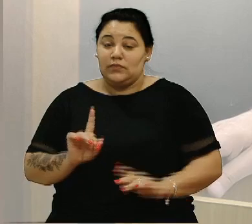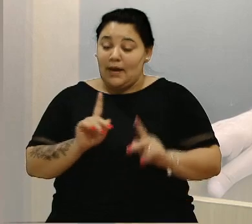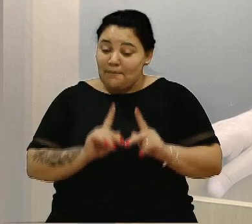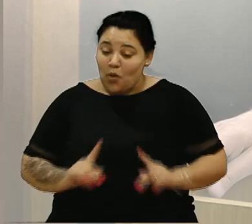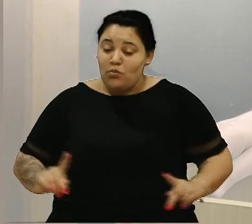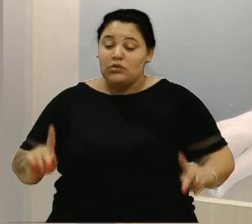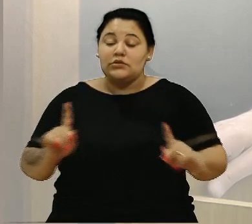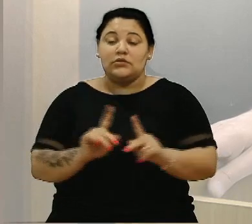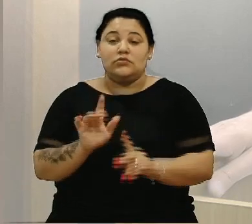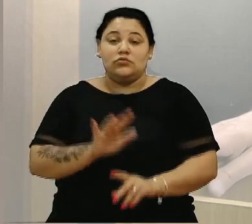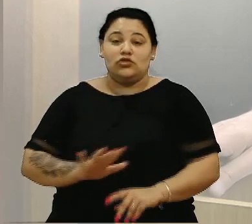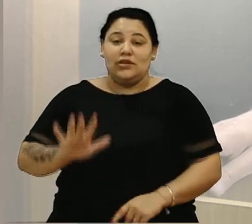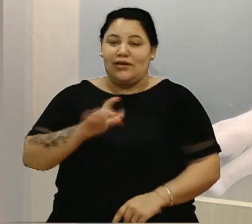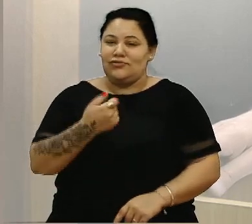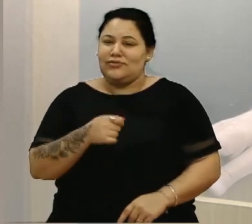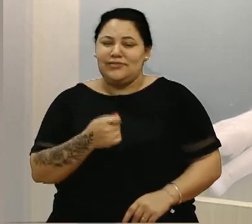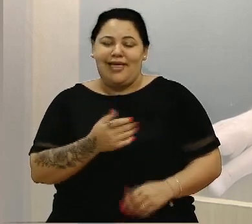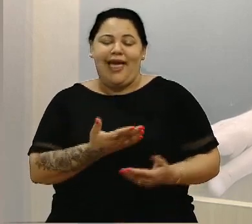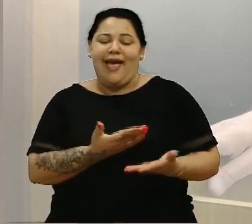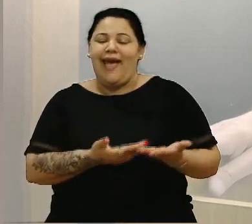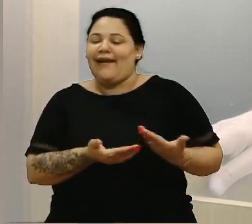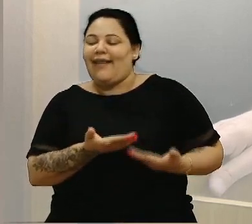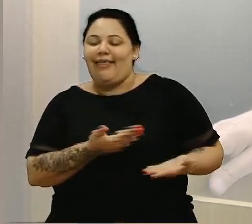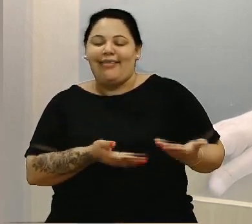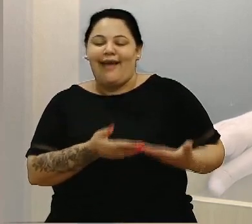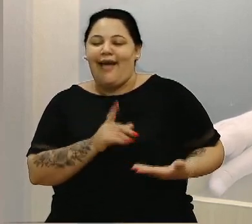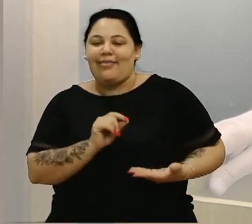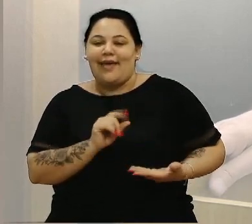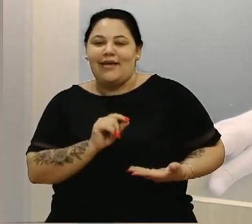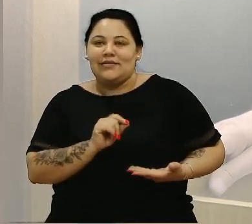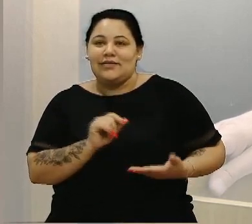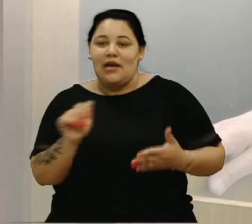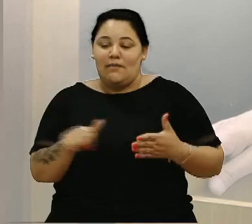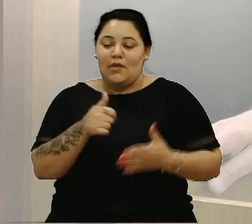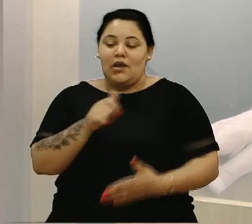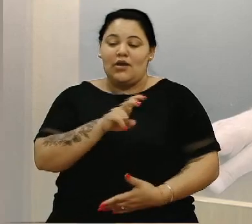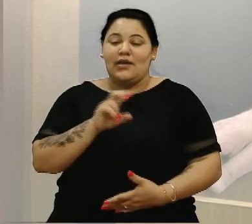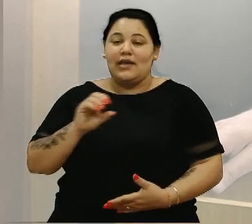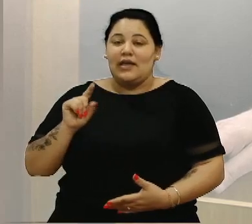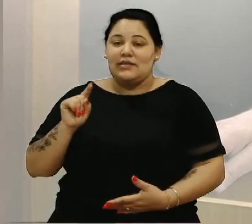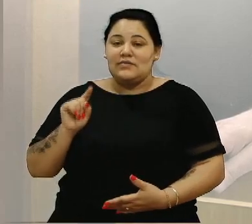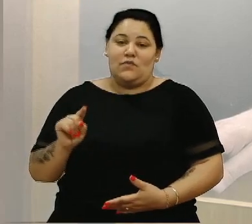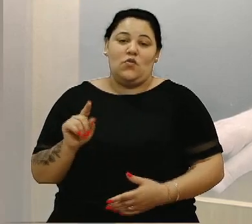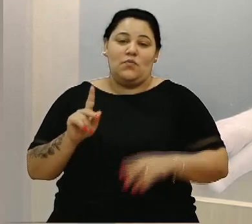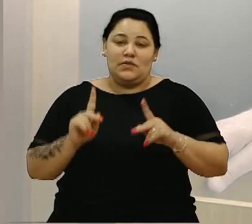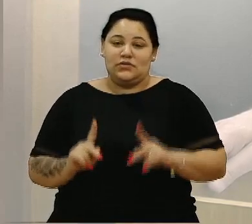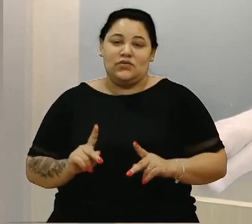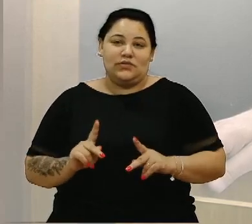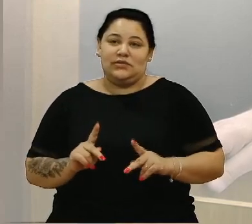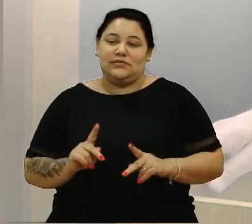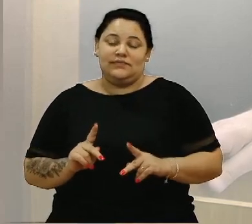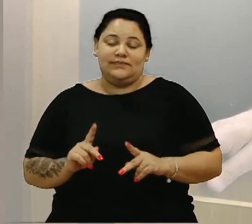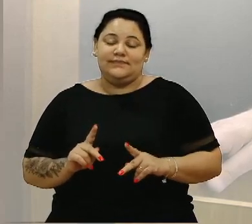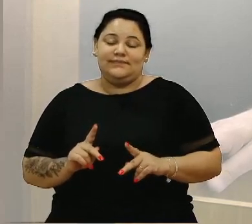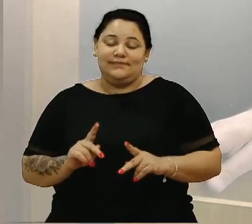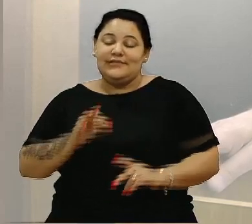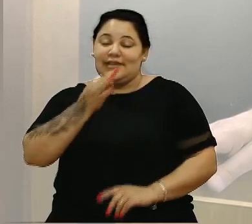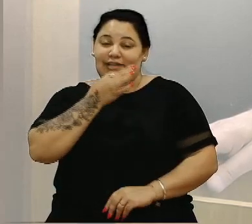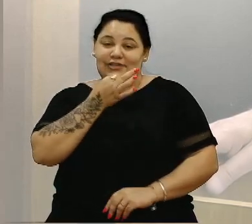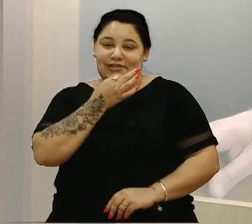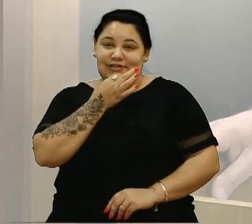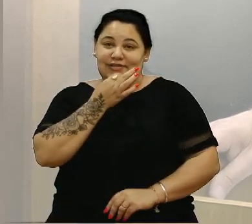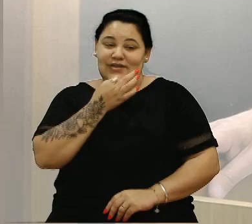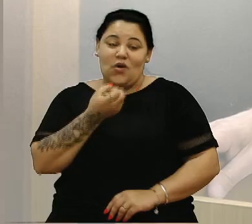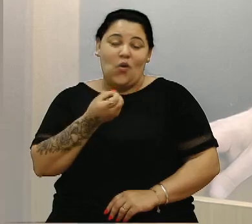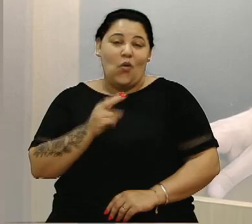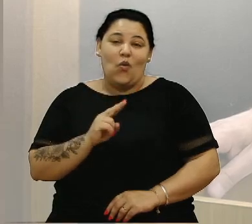todo. Não tem que agradar às vezes 10, é melhor agradar 500 mil pessoas em Caxias do que deixar 10 satisfeitos por um projeto ou